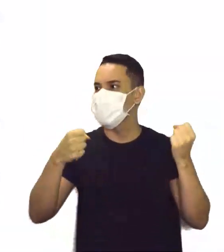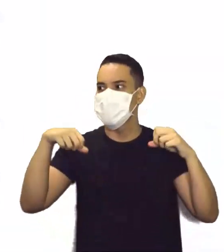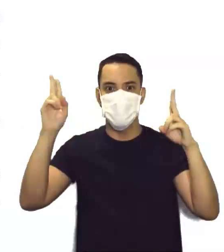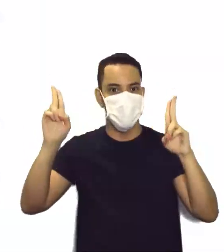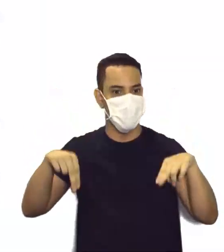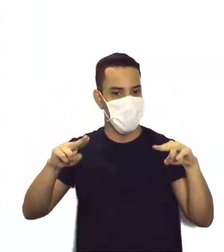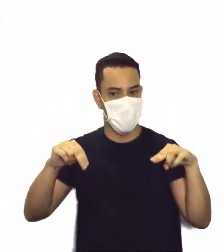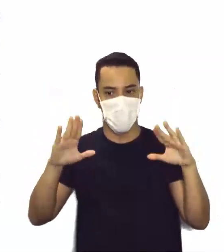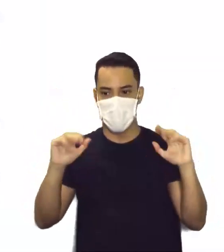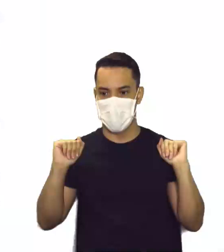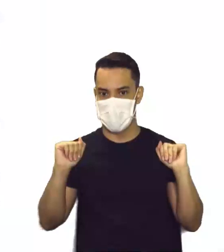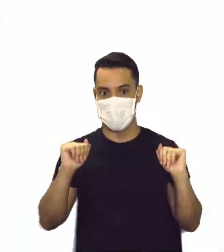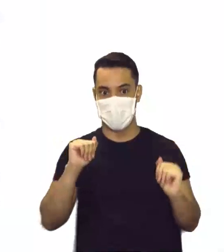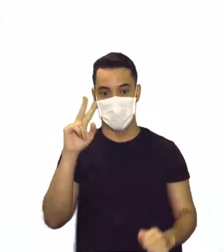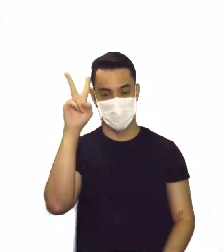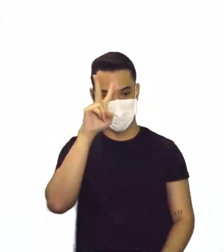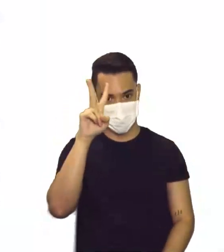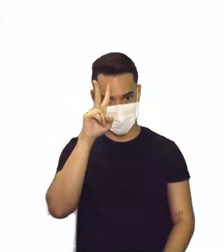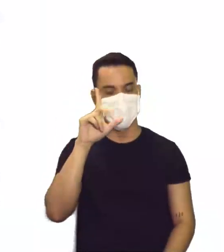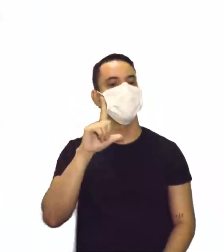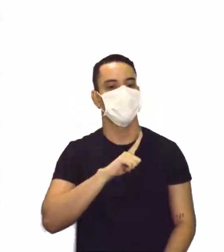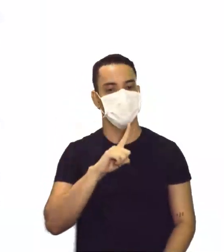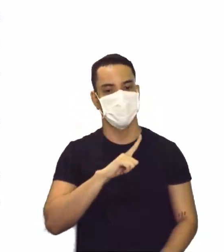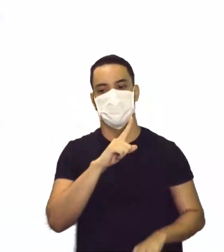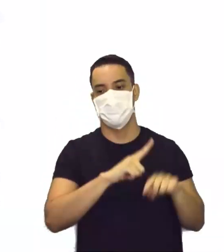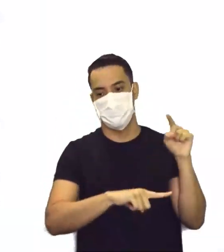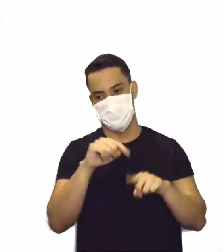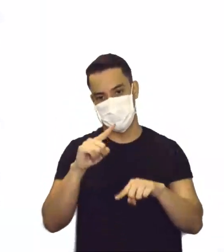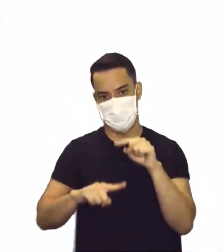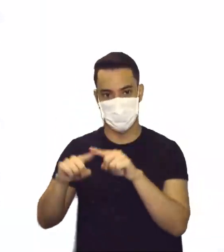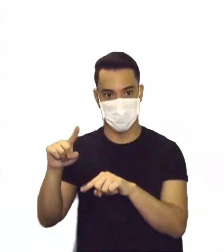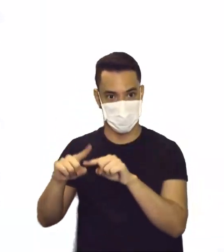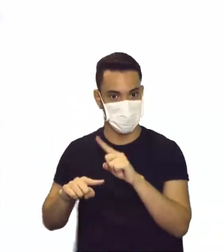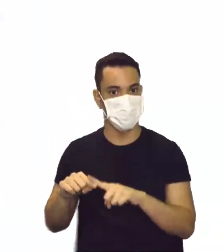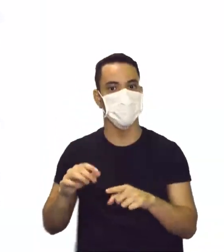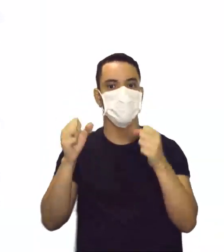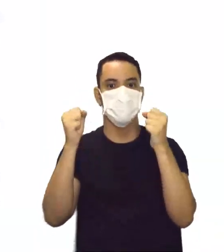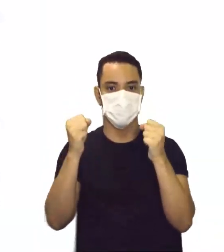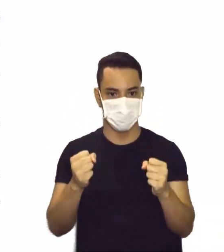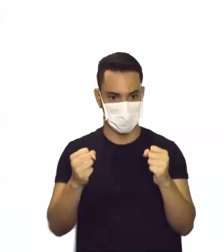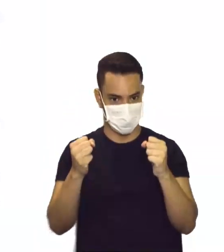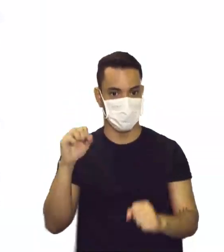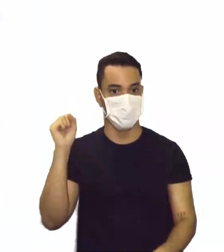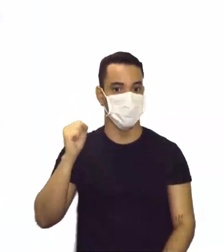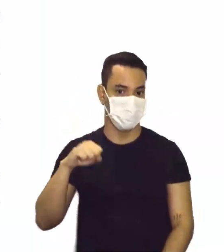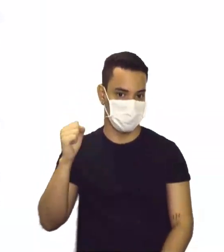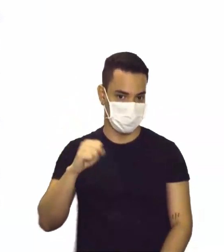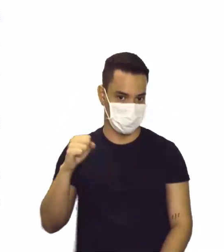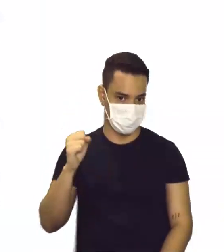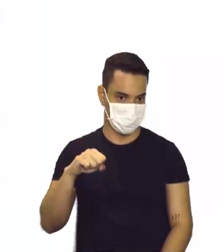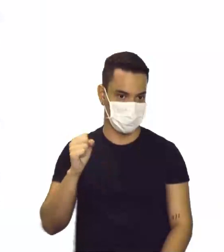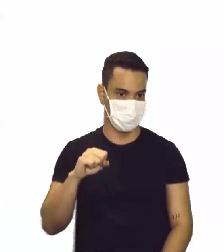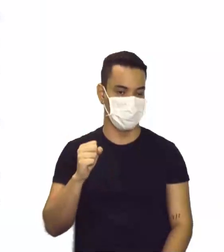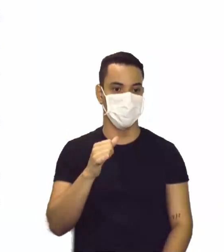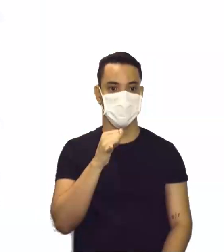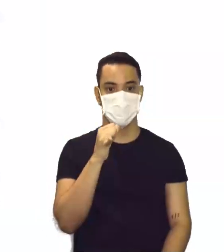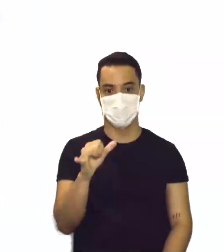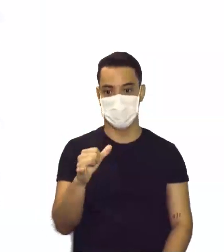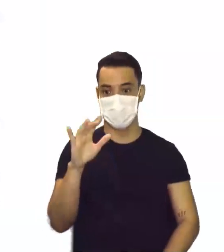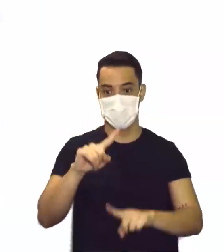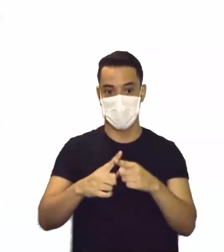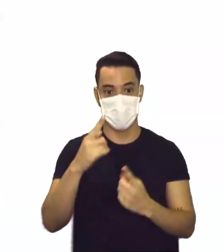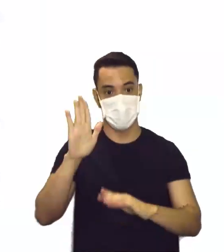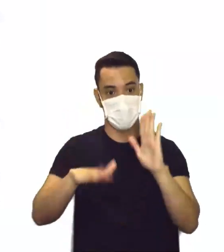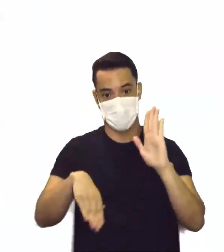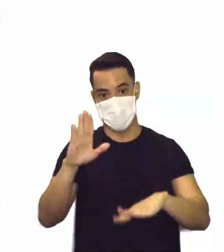olha só, lembrando que tem materiais que eu posso sim torná-lo condutor. Depende